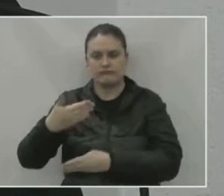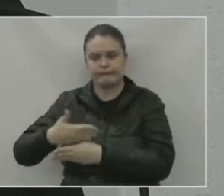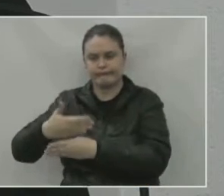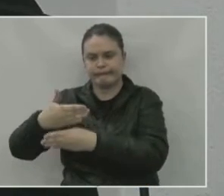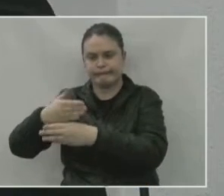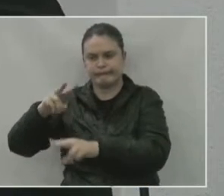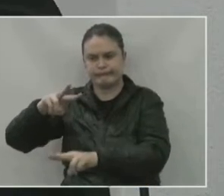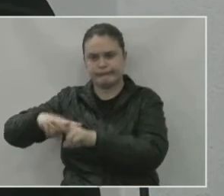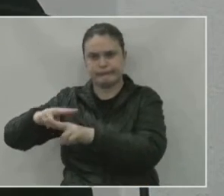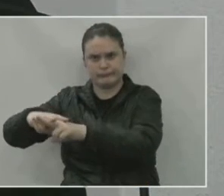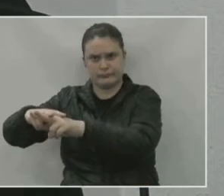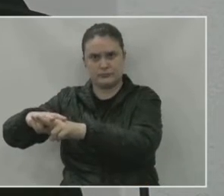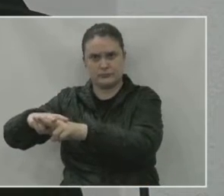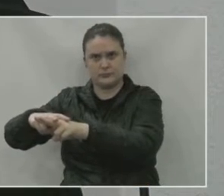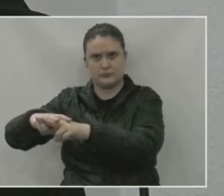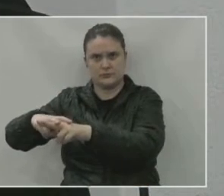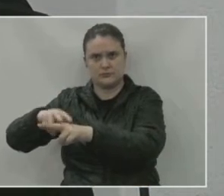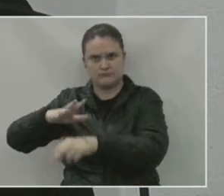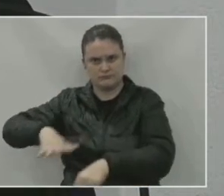para a região.